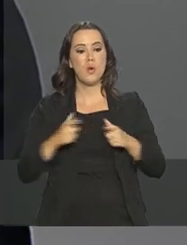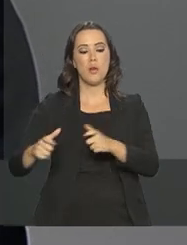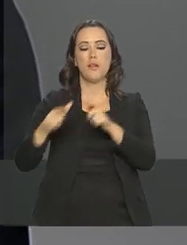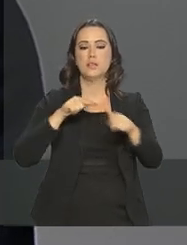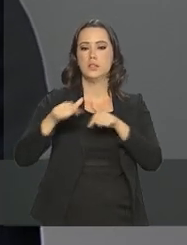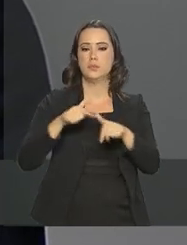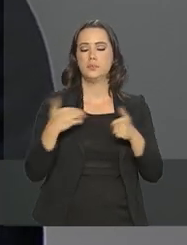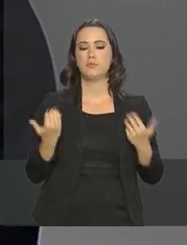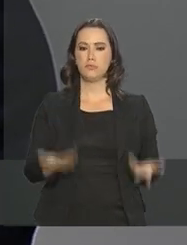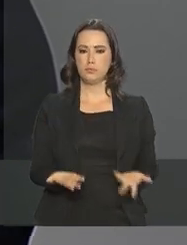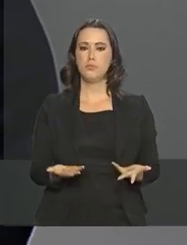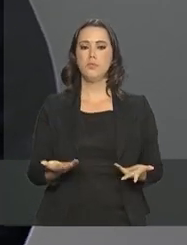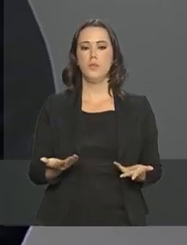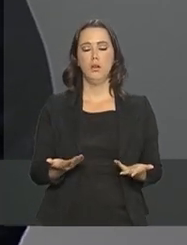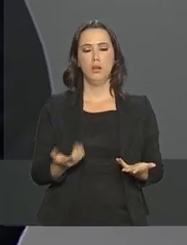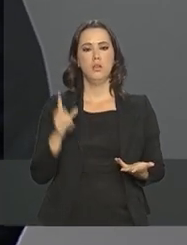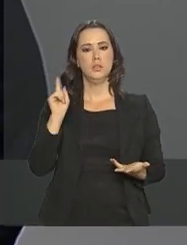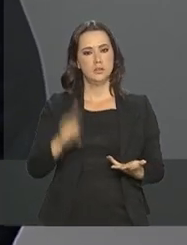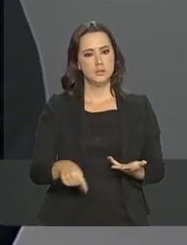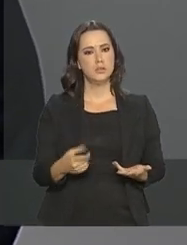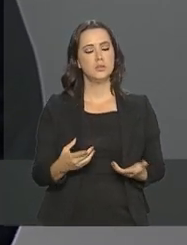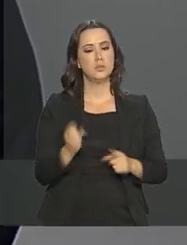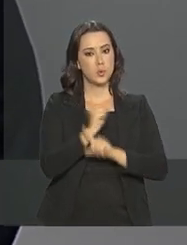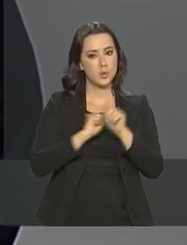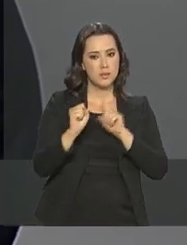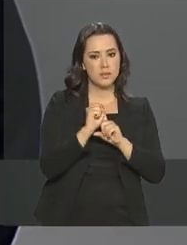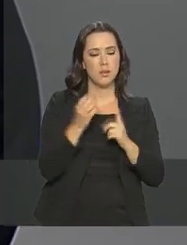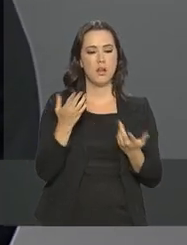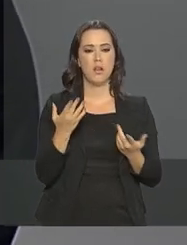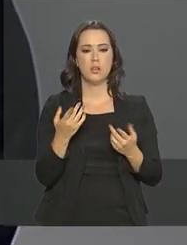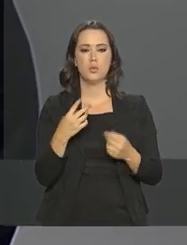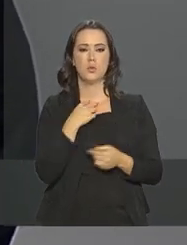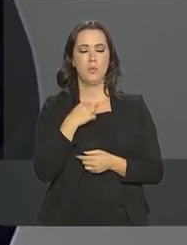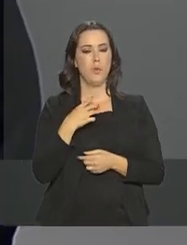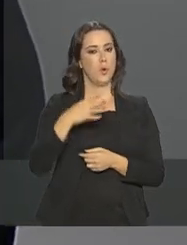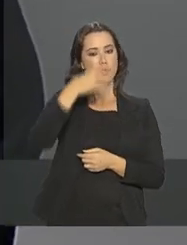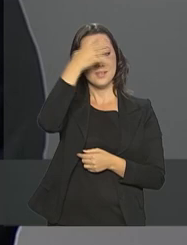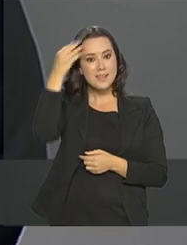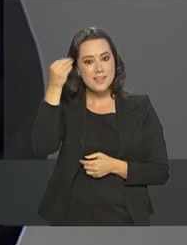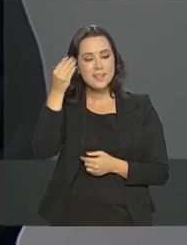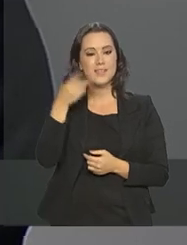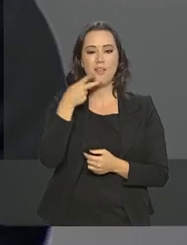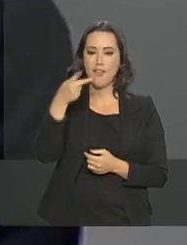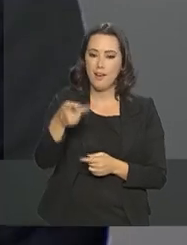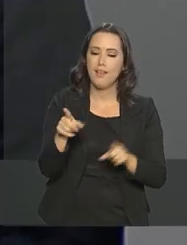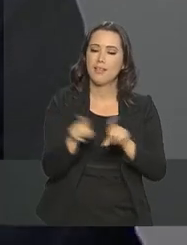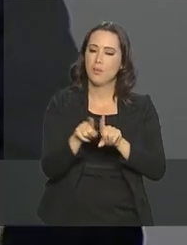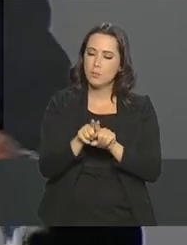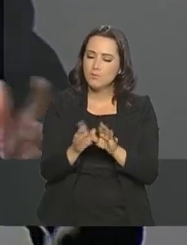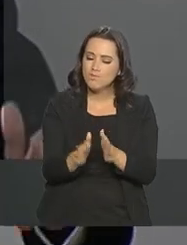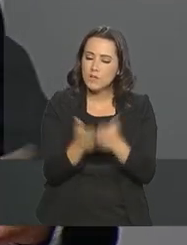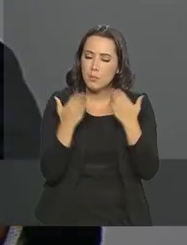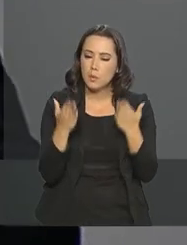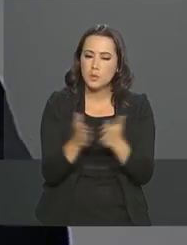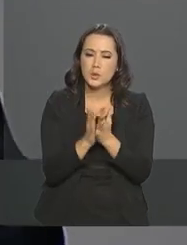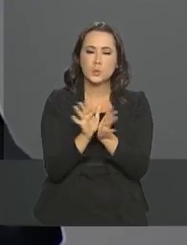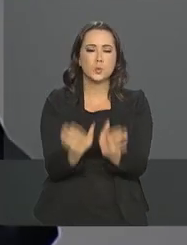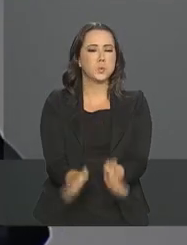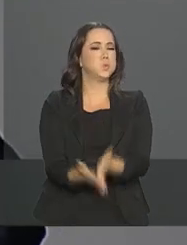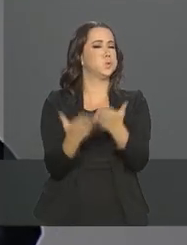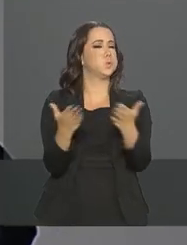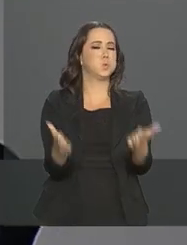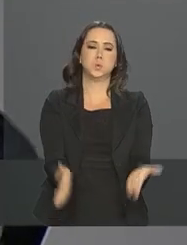trabalho portanto isso na área social sem deixar de mencionar agora sim da pobreza mais extrema mais